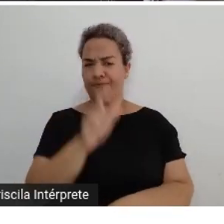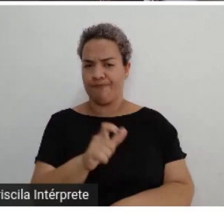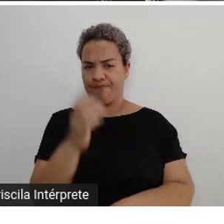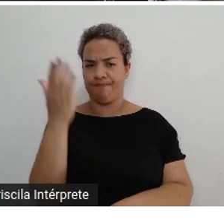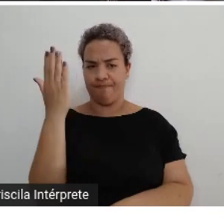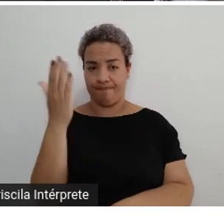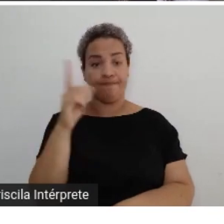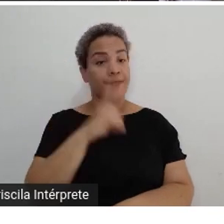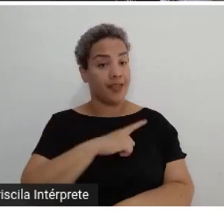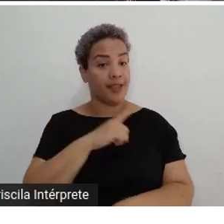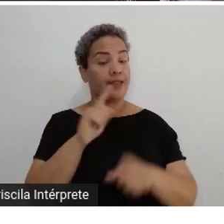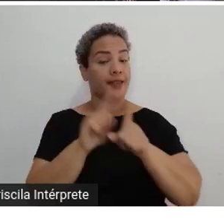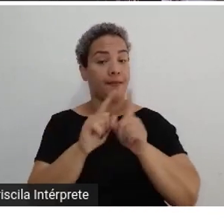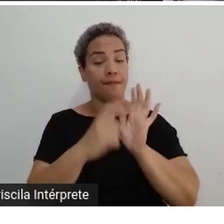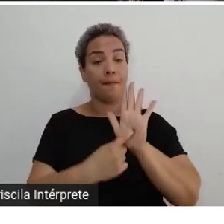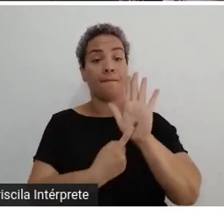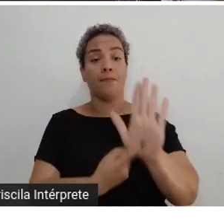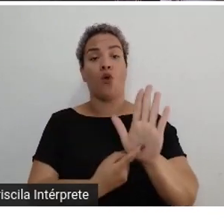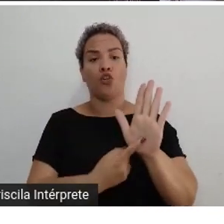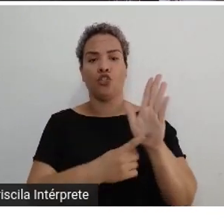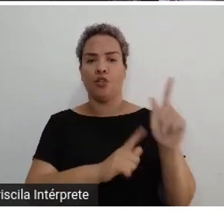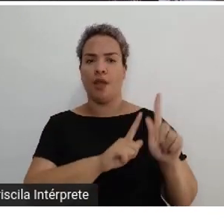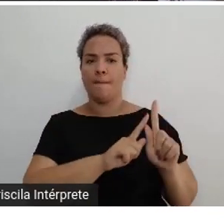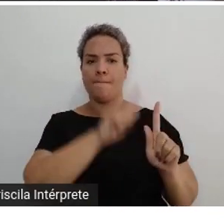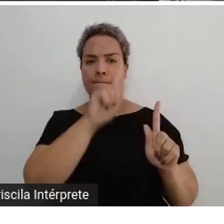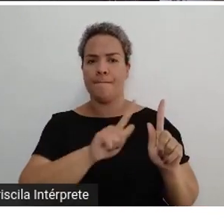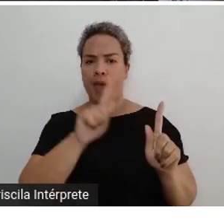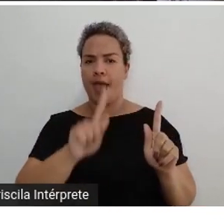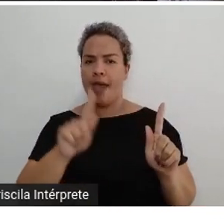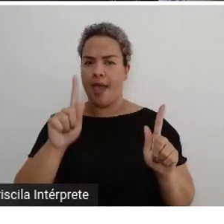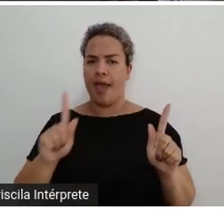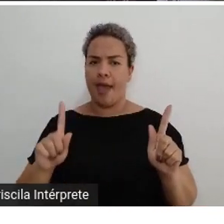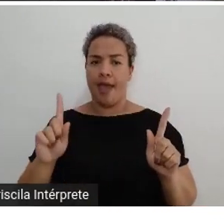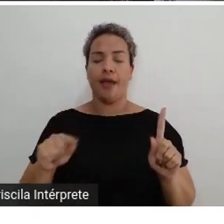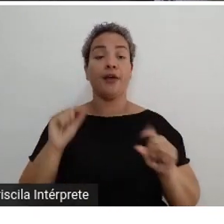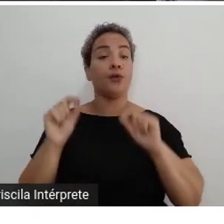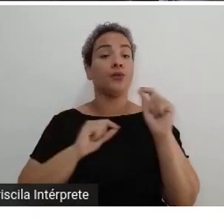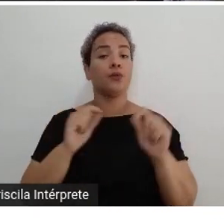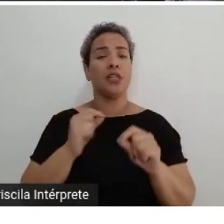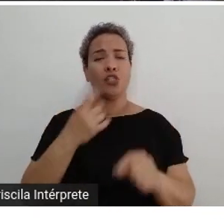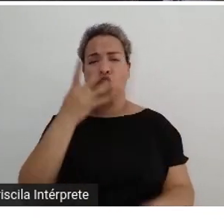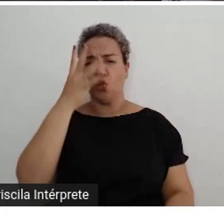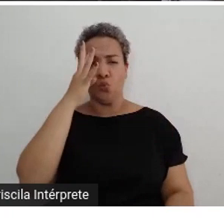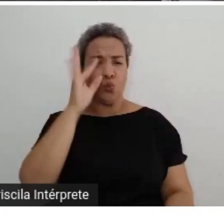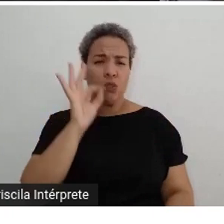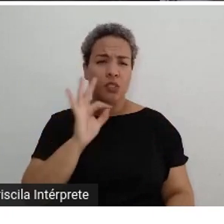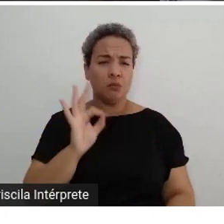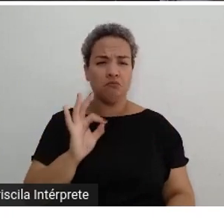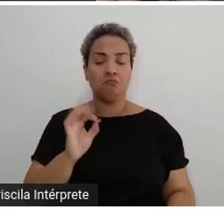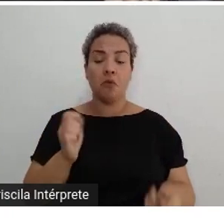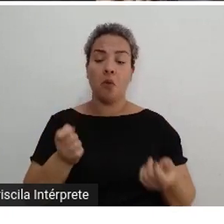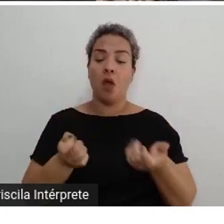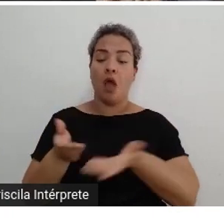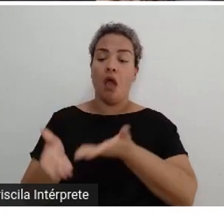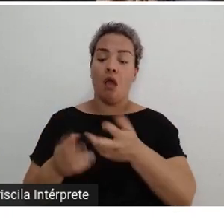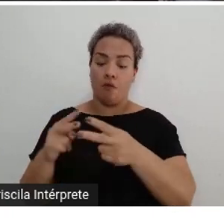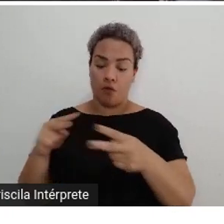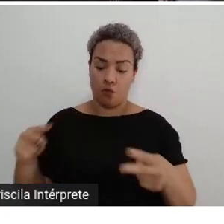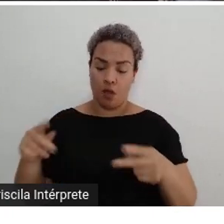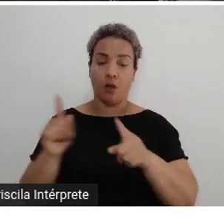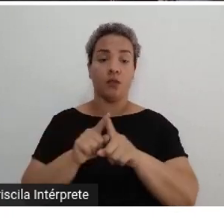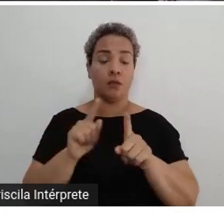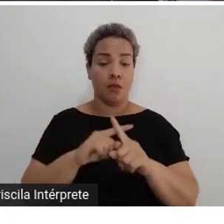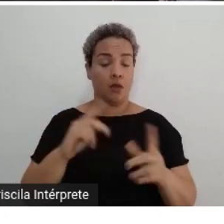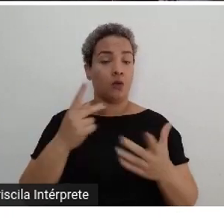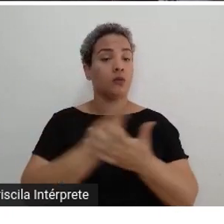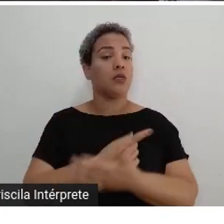te mostra os pontos de não entendimento do assistente virtual. Então, assim como no ponto anterior ali